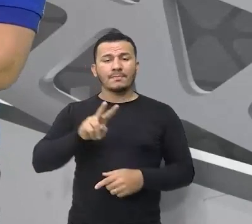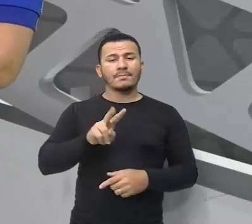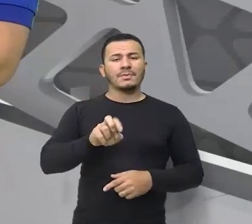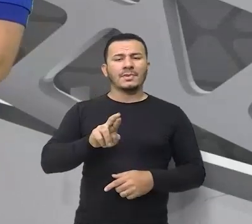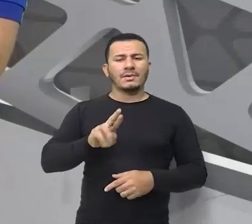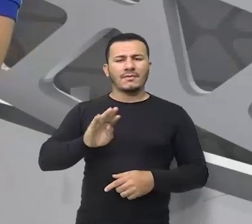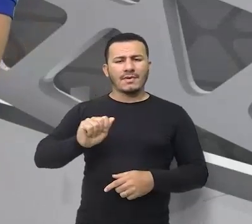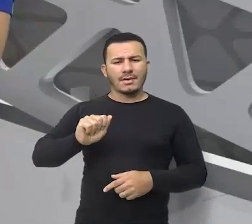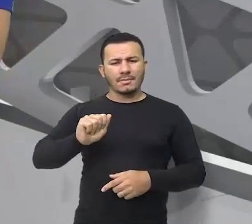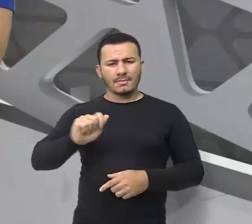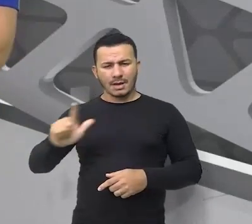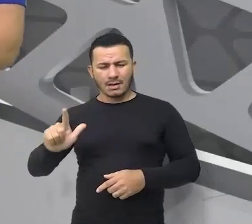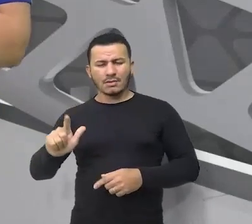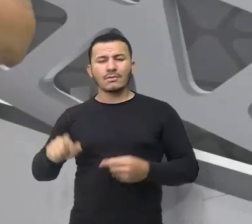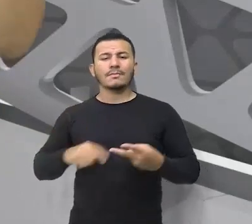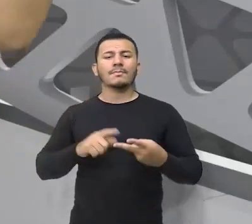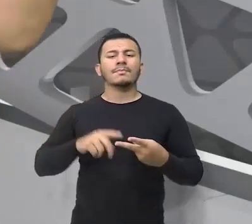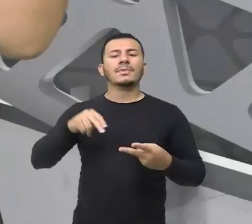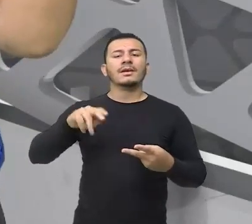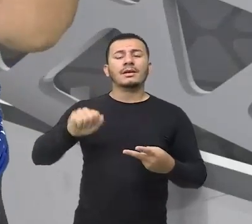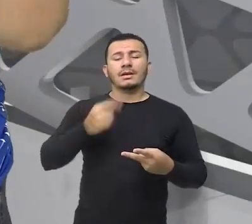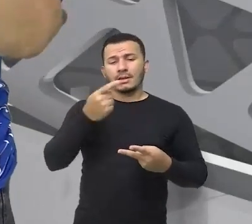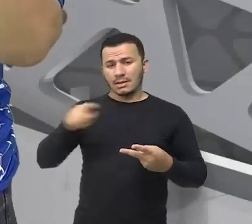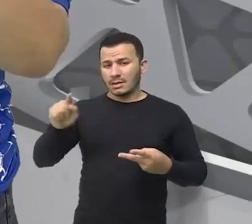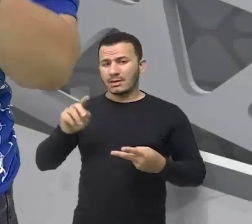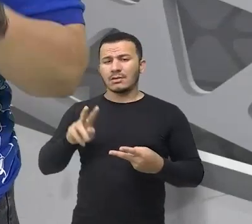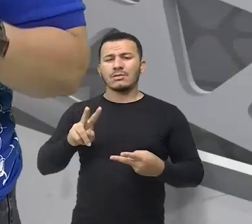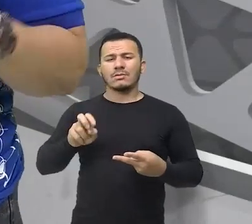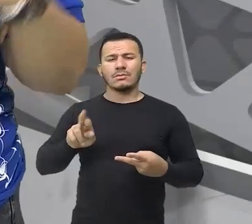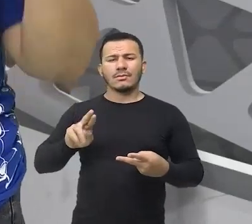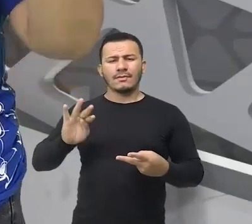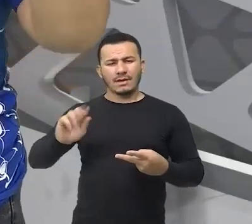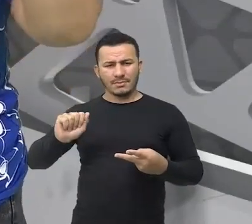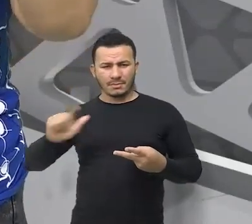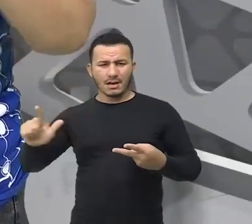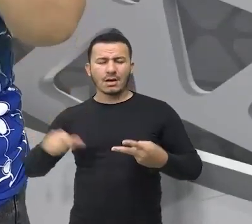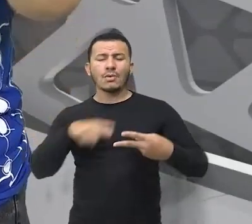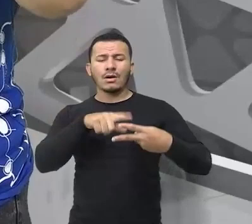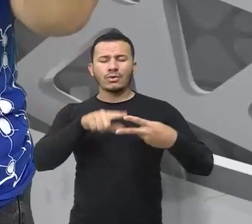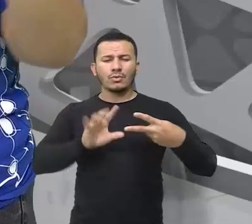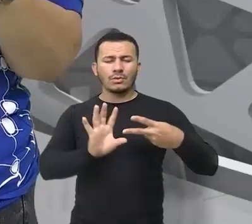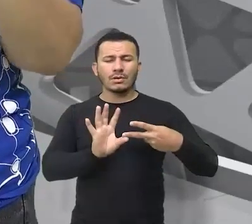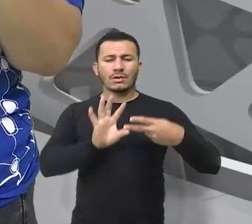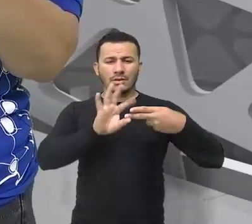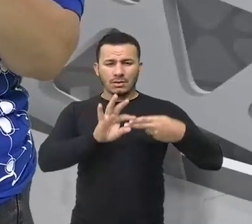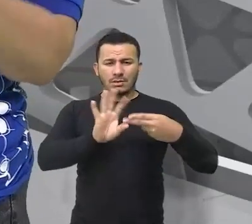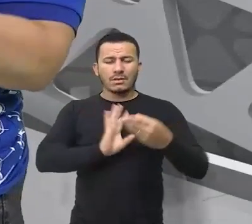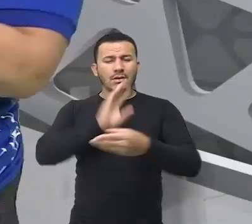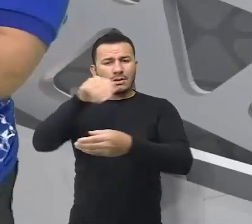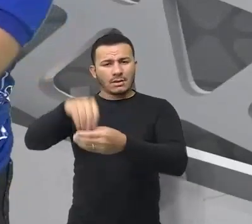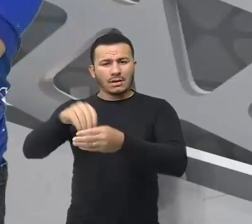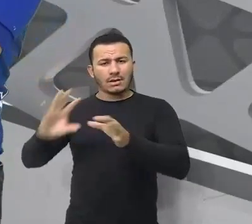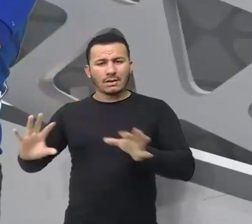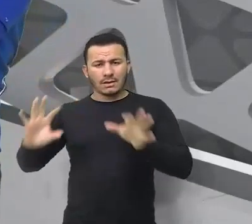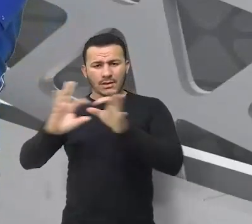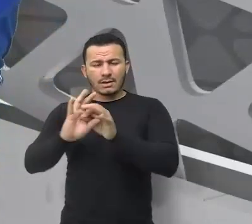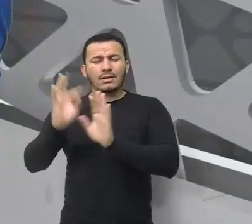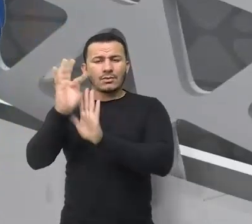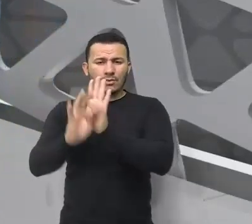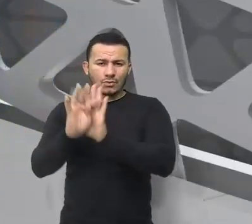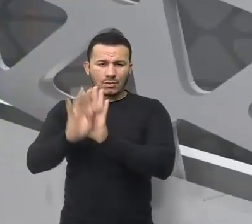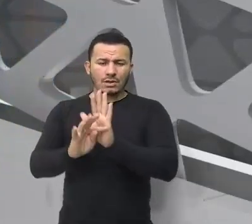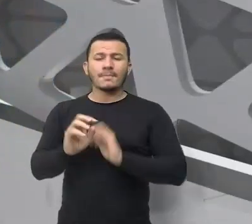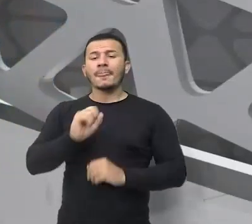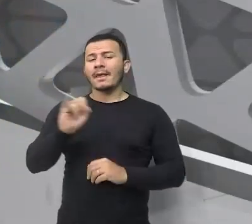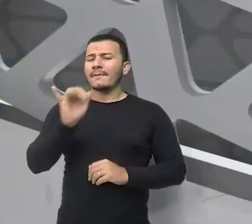a linguagem não verbal, que estão aí unidas para compor o todo dessa mensagem. Vamos supor, se